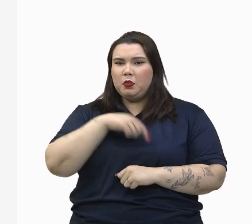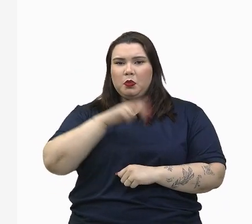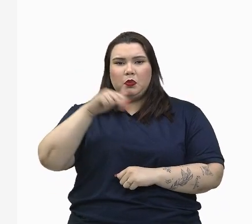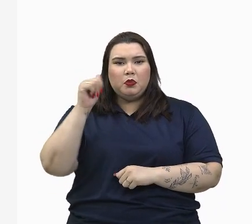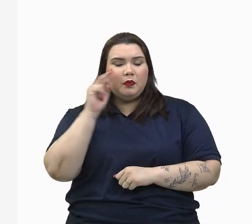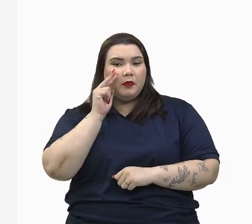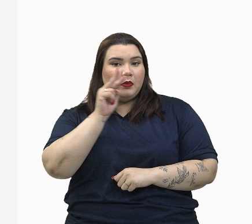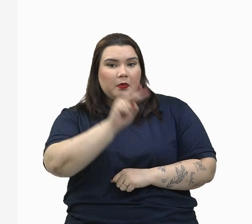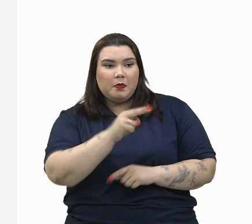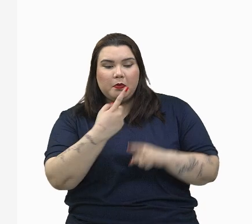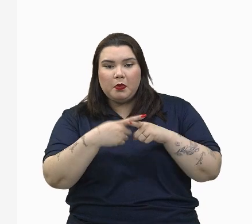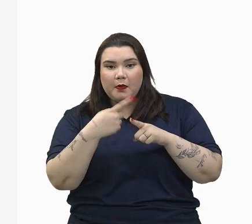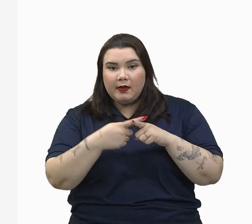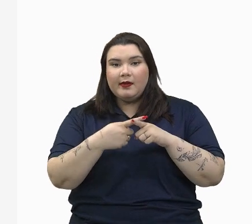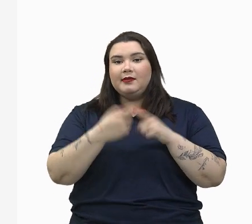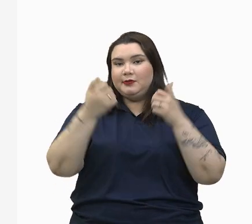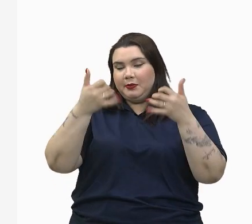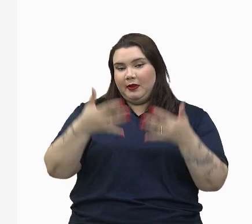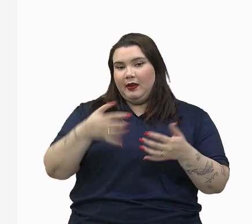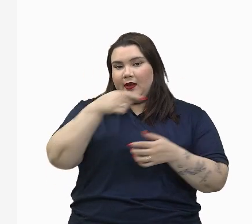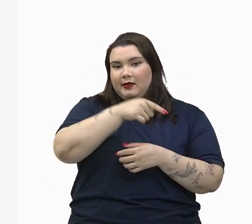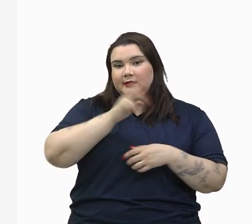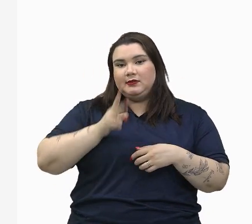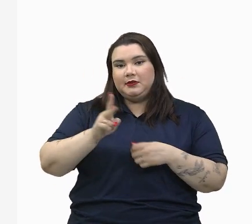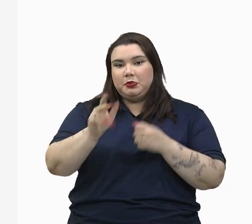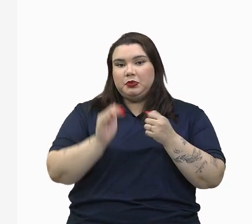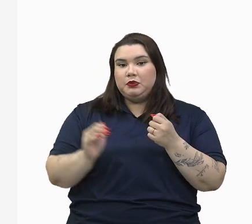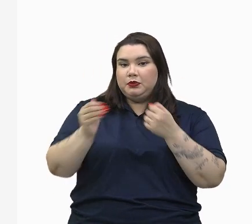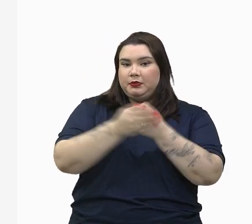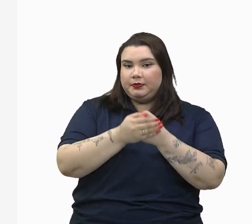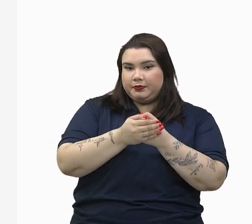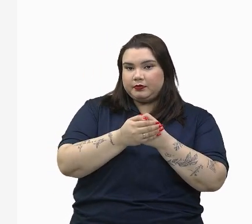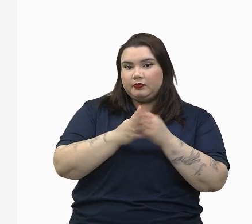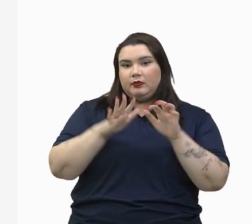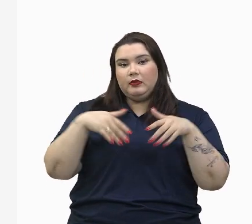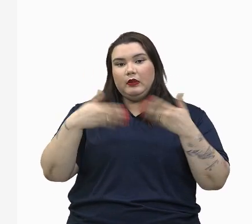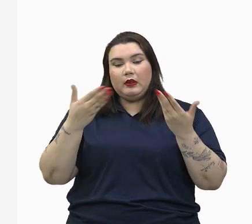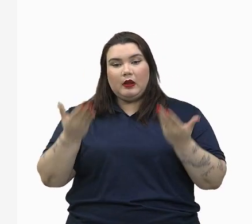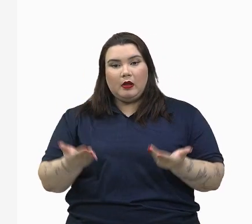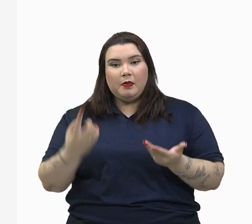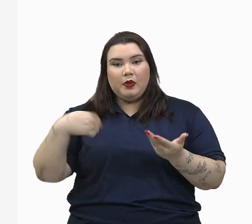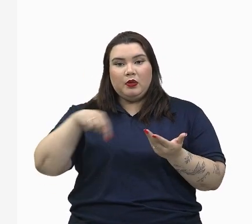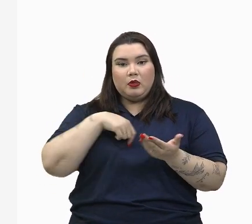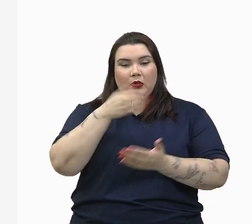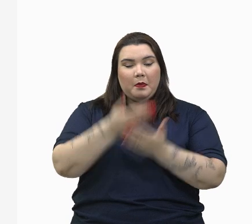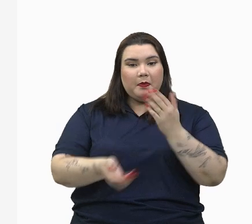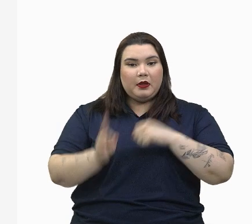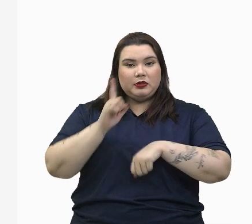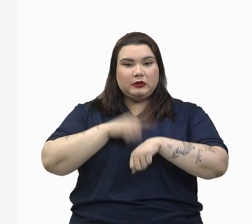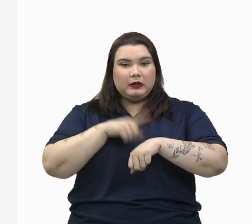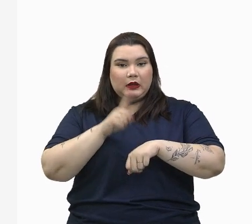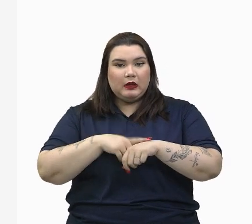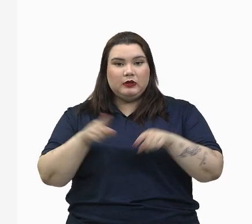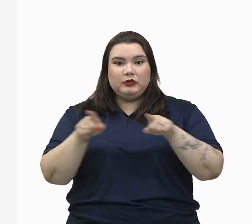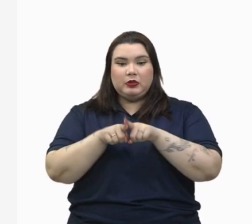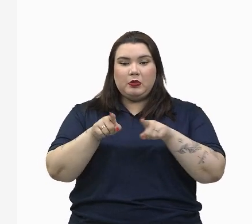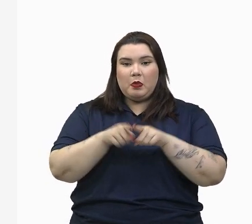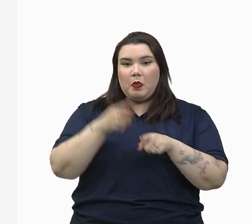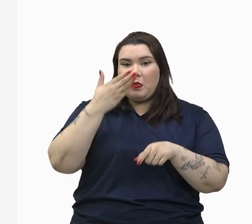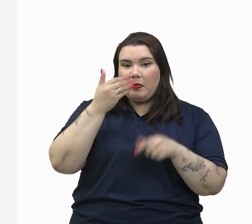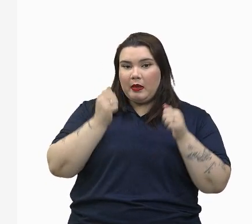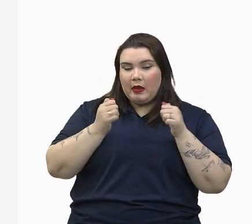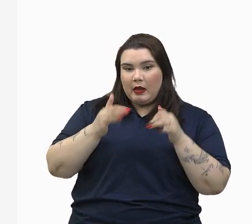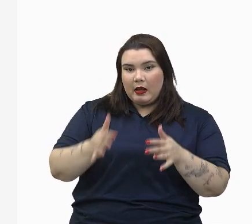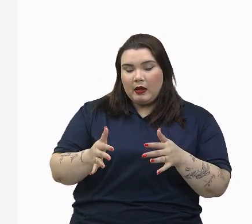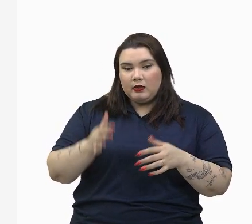o vimos porque, conforme disse, ficou desviado do rio. Para não perder tempo nem gastar em balde a